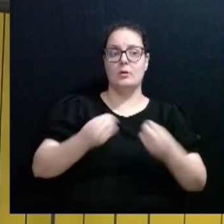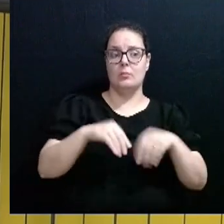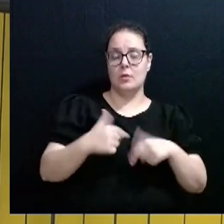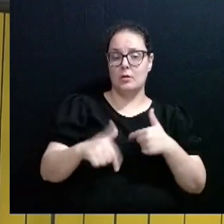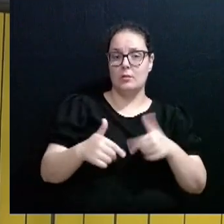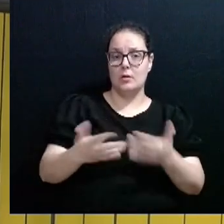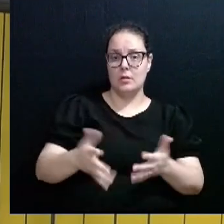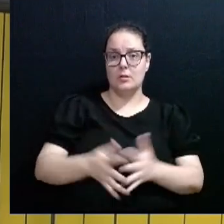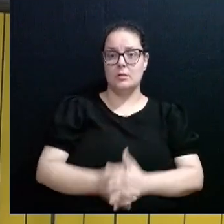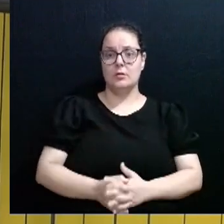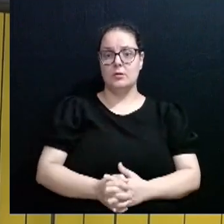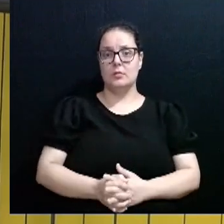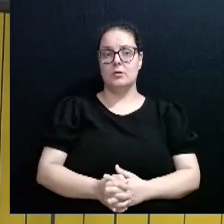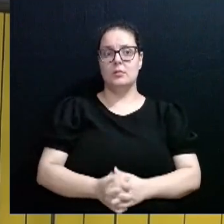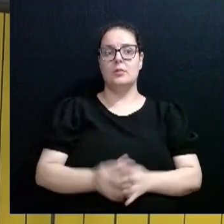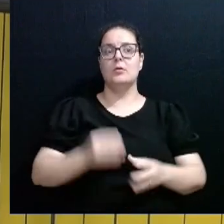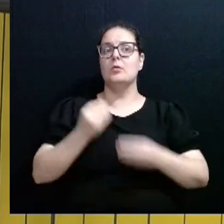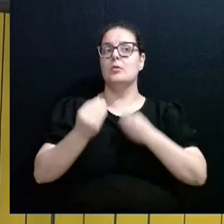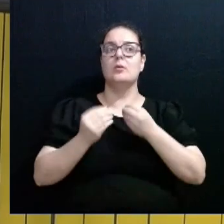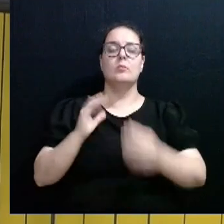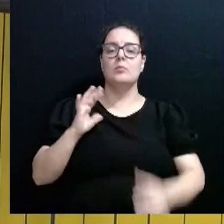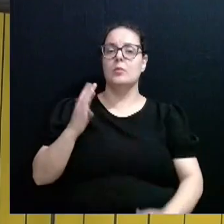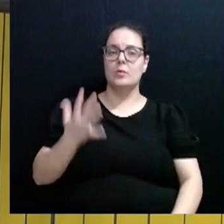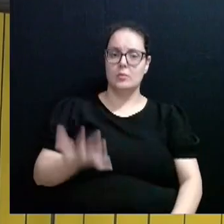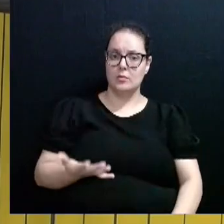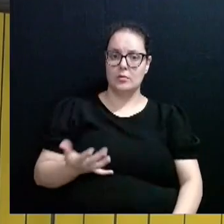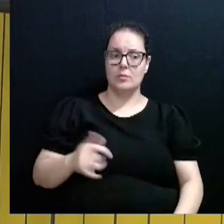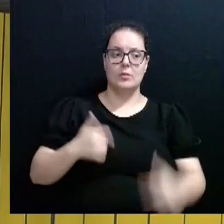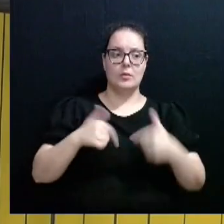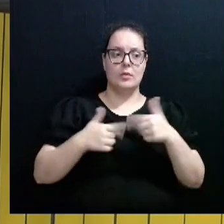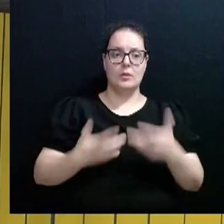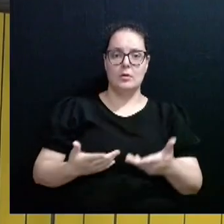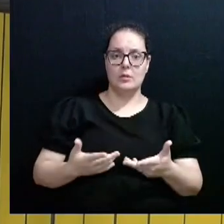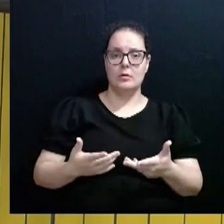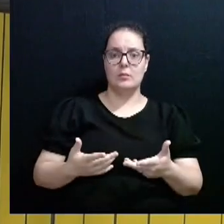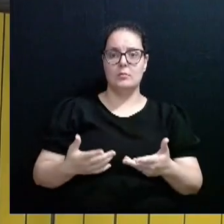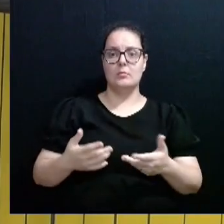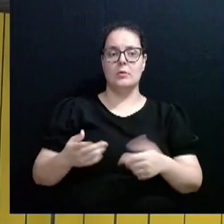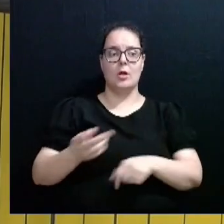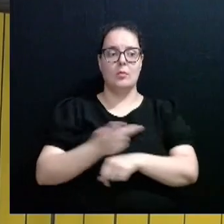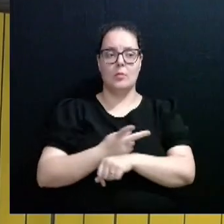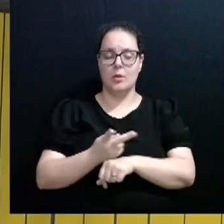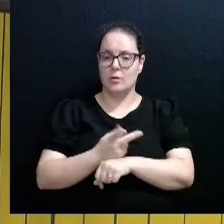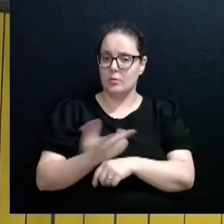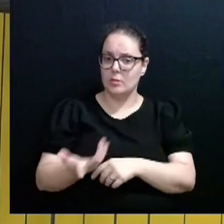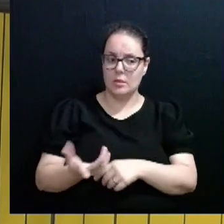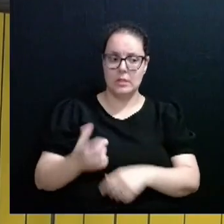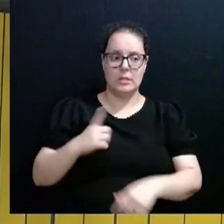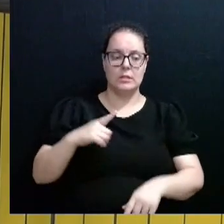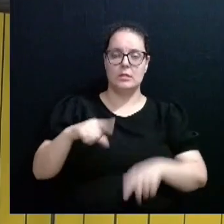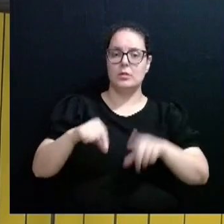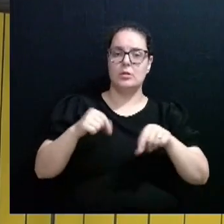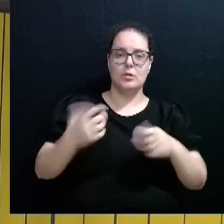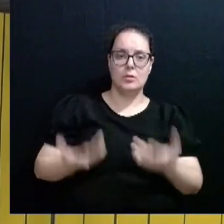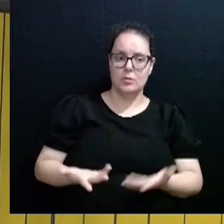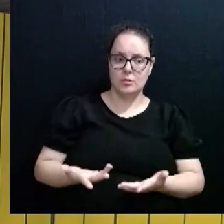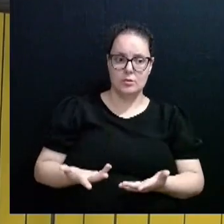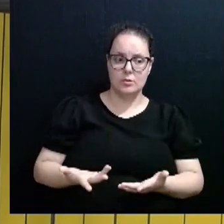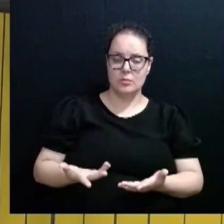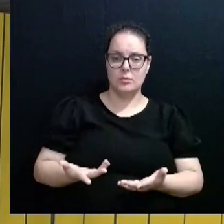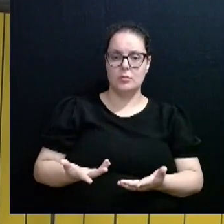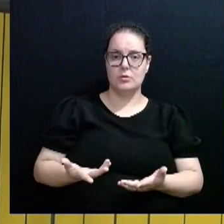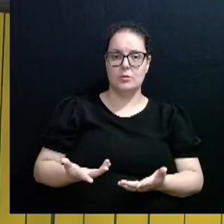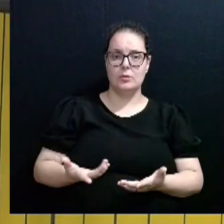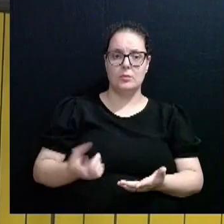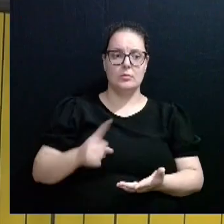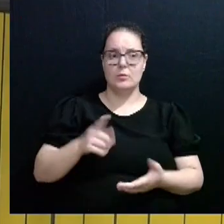como que fica? O trabalhador deve recorrer, ele tem a opção de optar por não entrar em